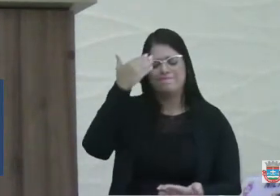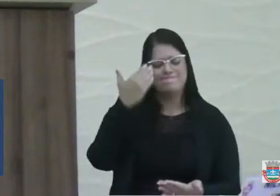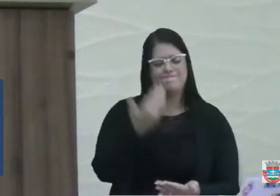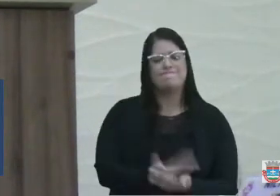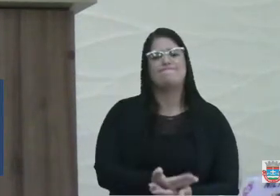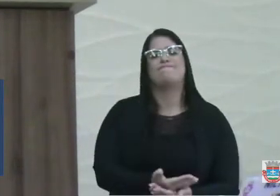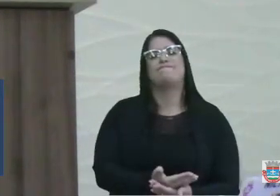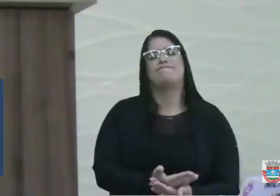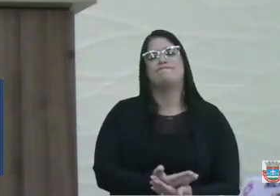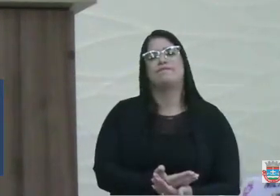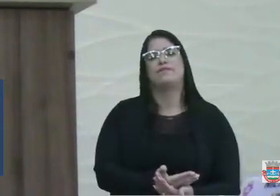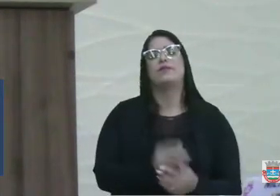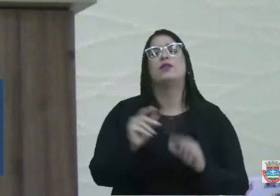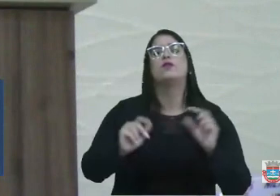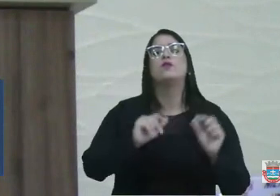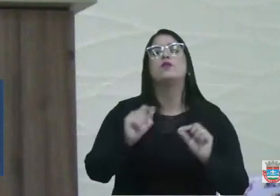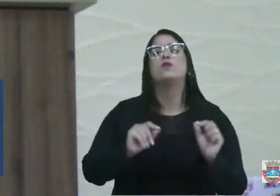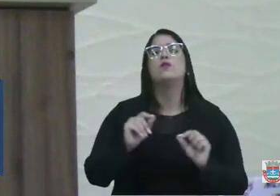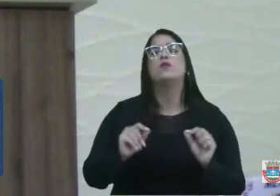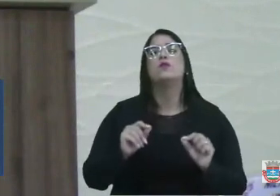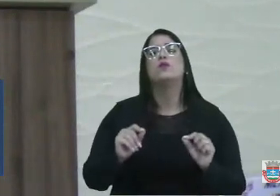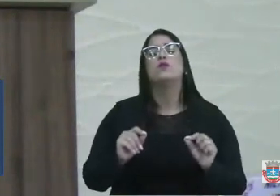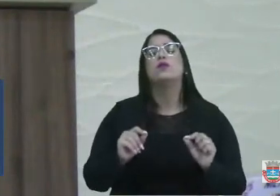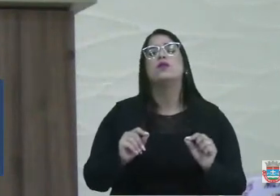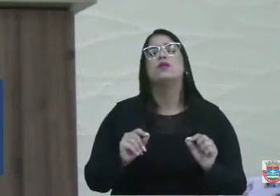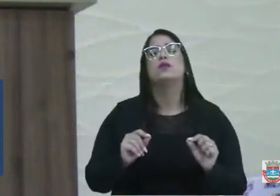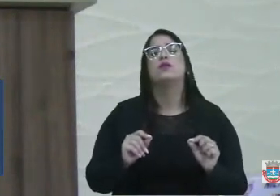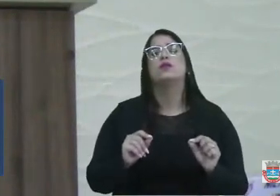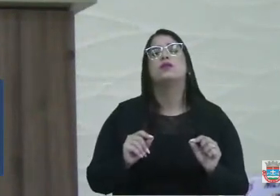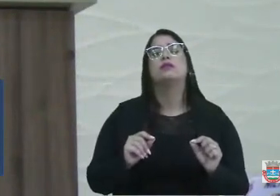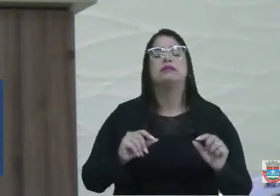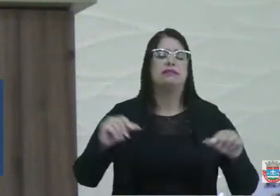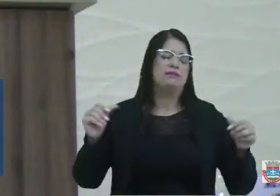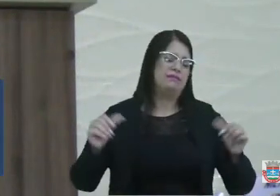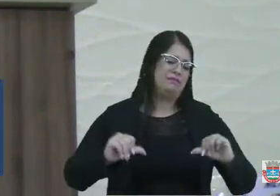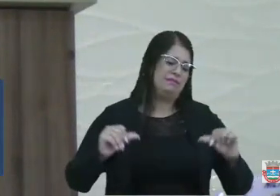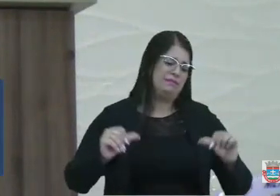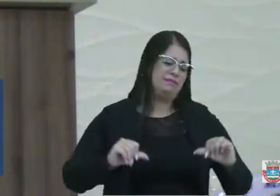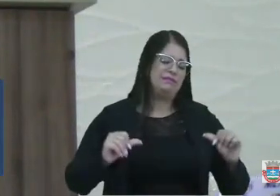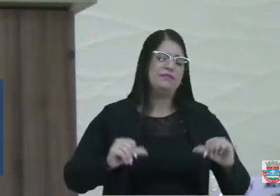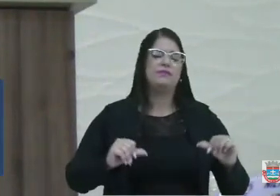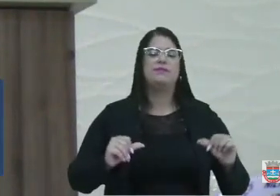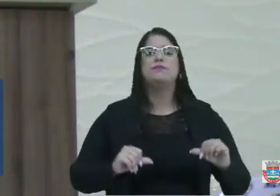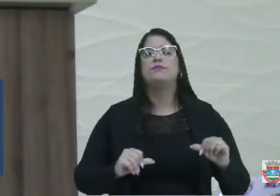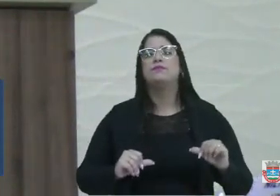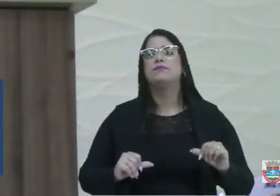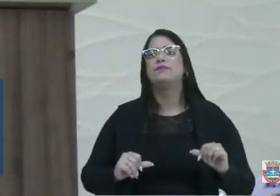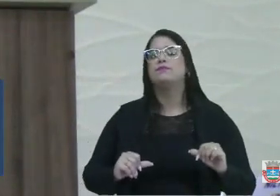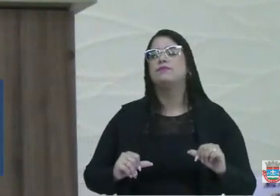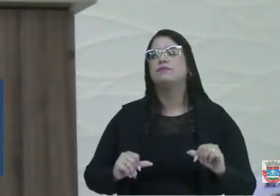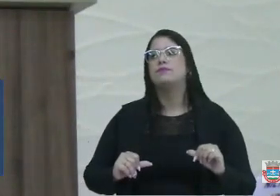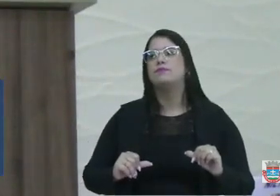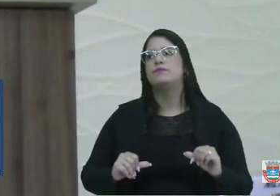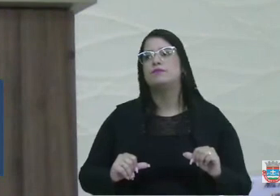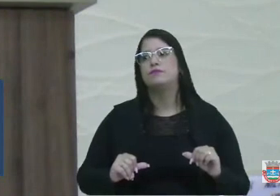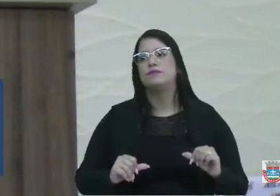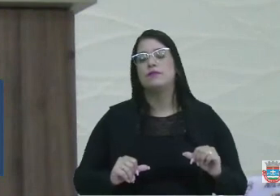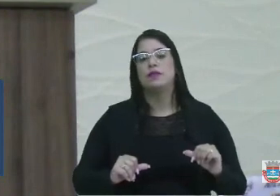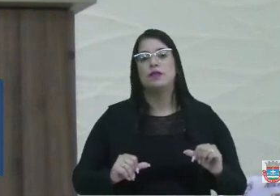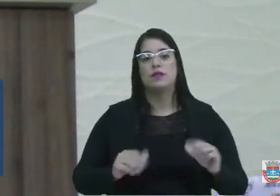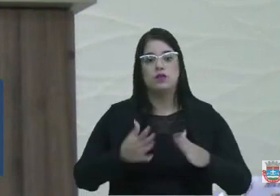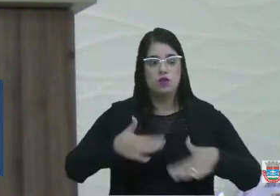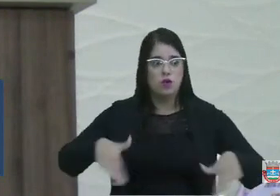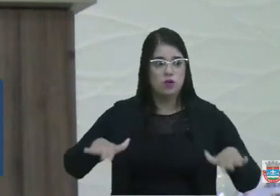realmente tem que tomar uma medida mais drástica, mais pior ainda, porque se for do jeito que vai, tem que se reunir todo mundo e para Recife